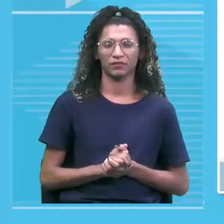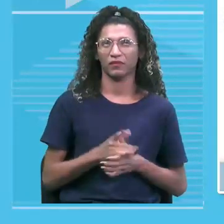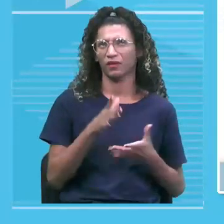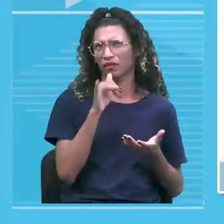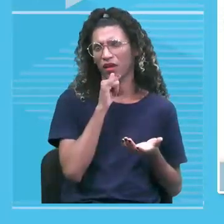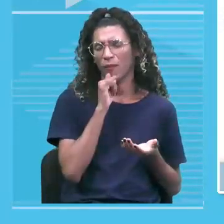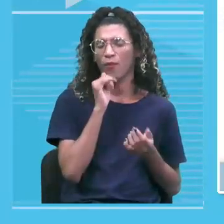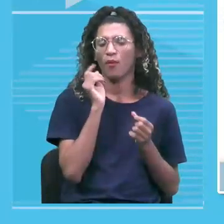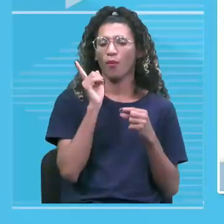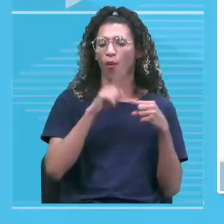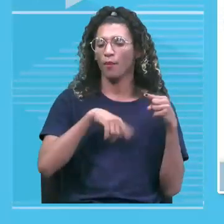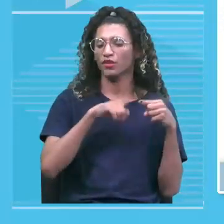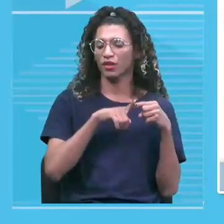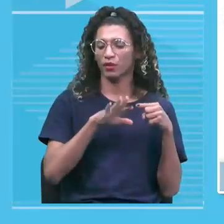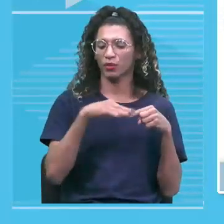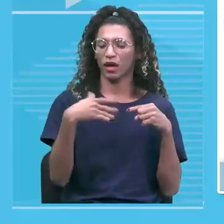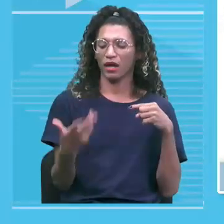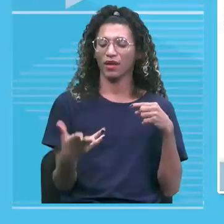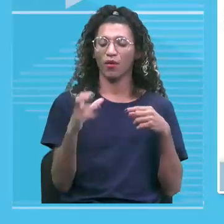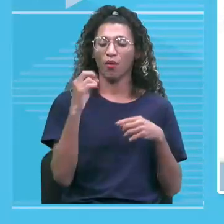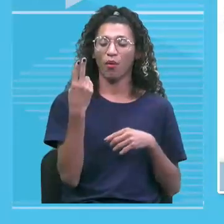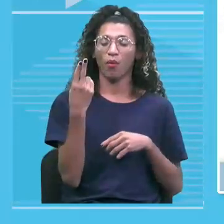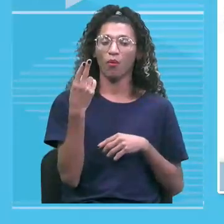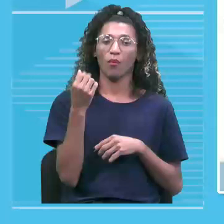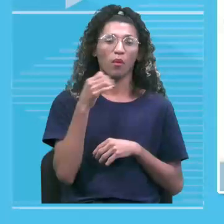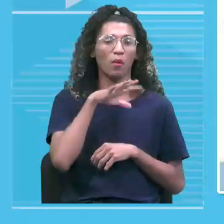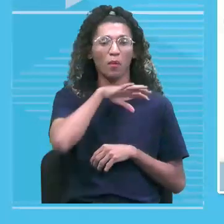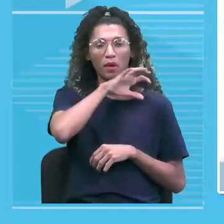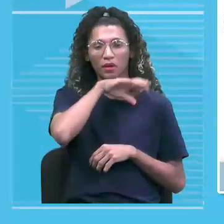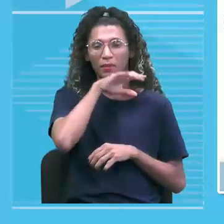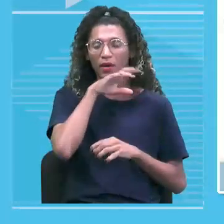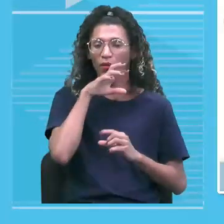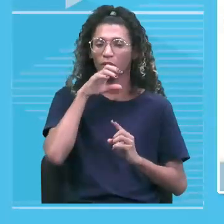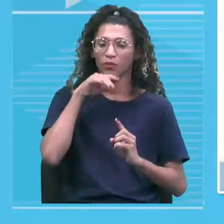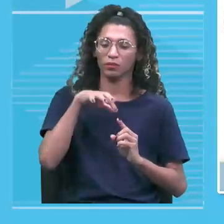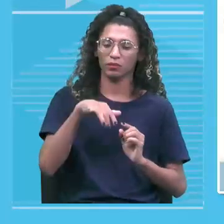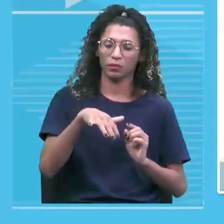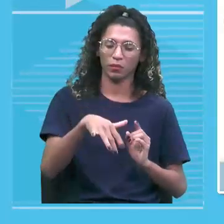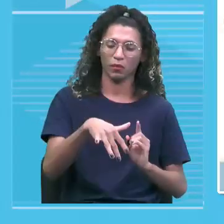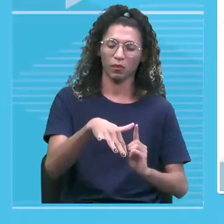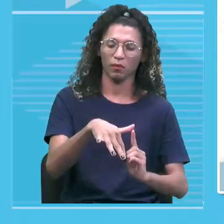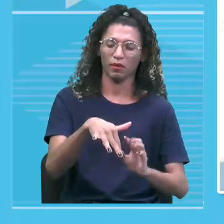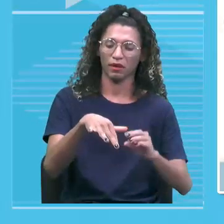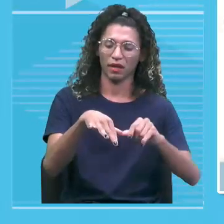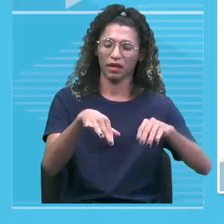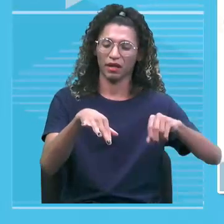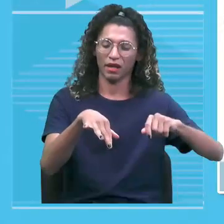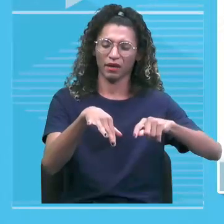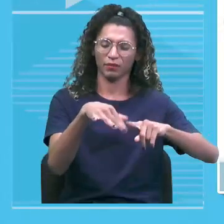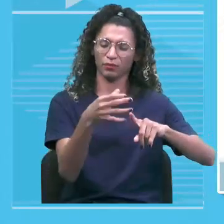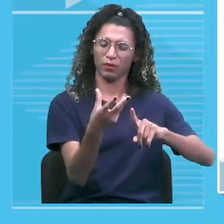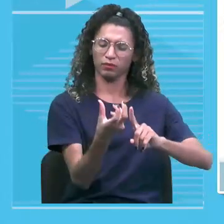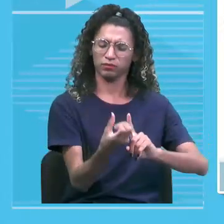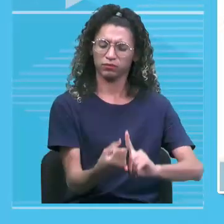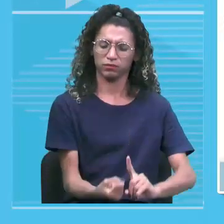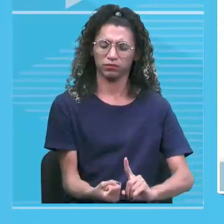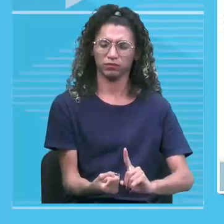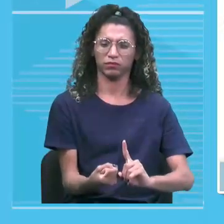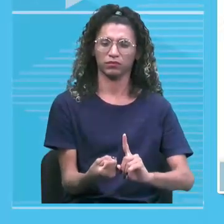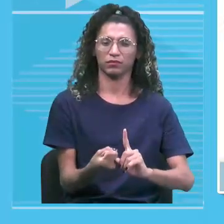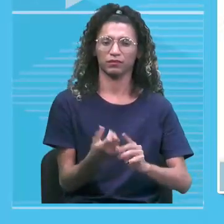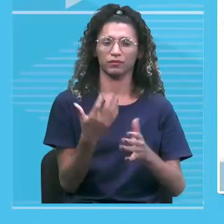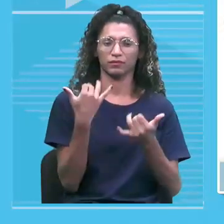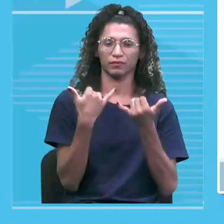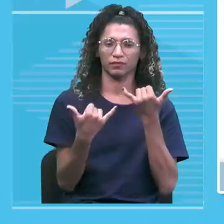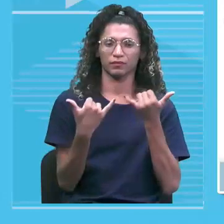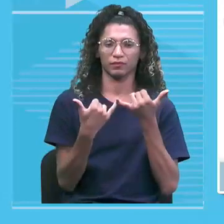ou algum animal entrou nessa areia e ela começou a oscilar semelhante a uma